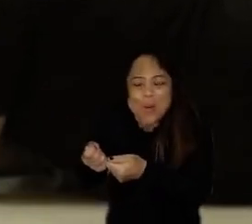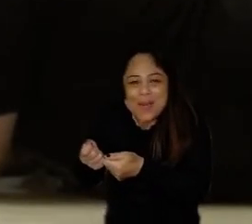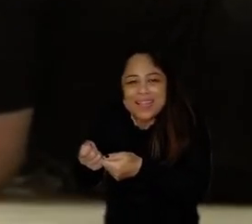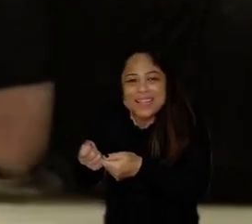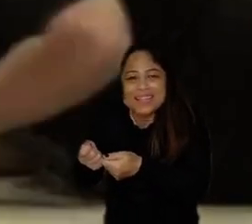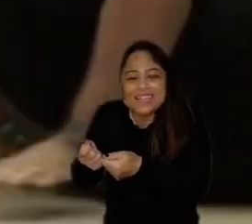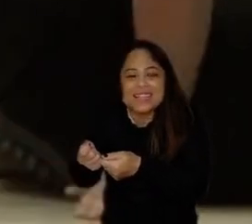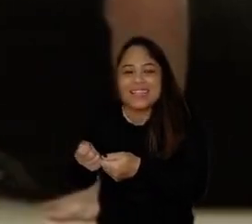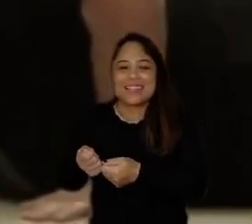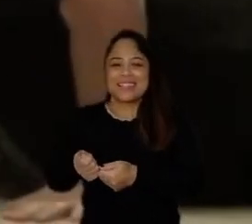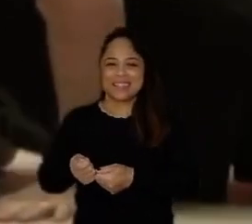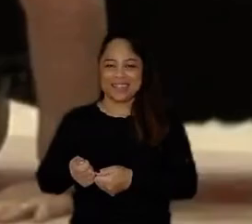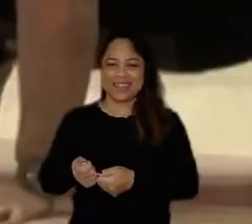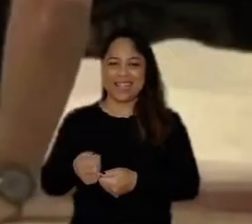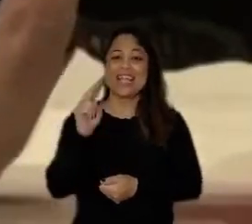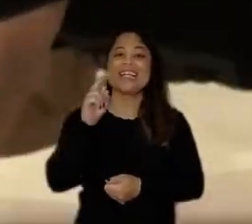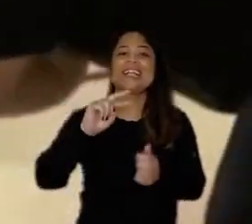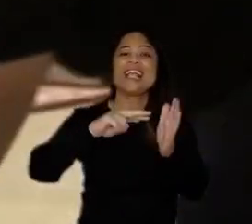O nome disso é